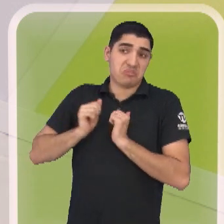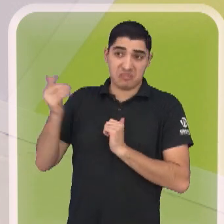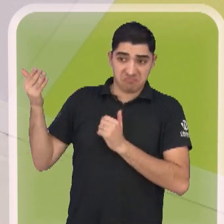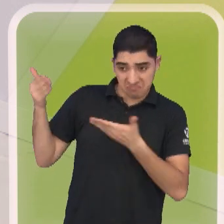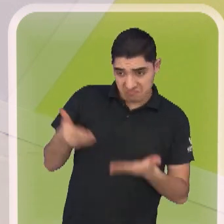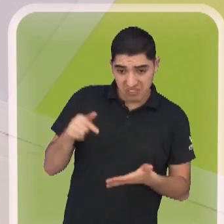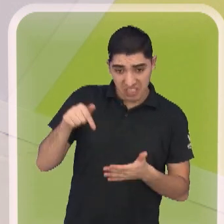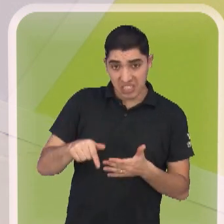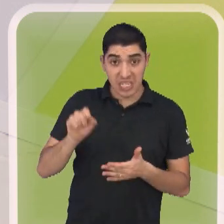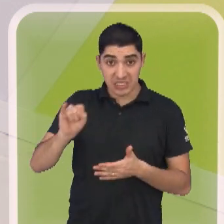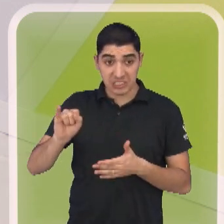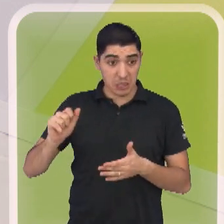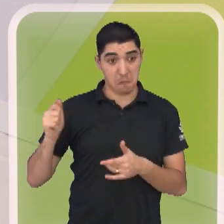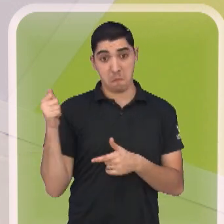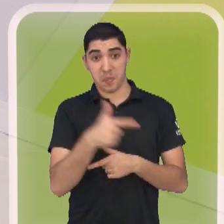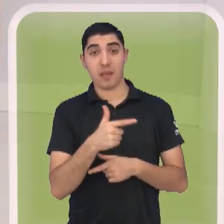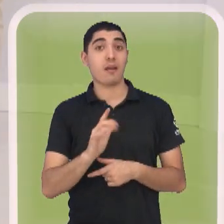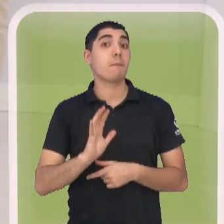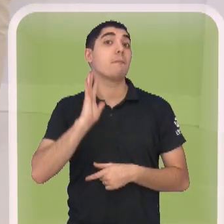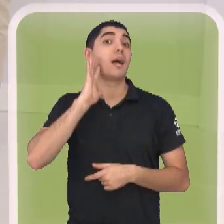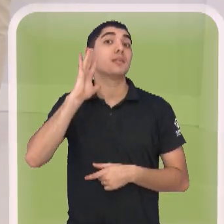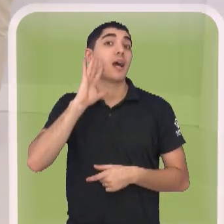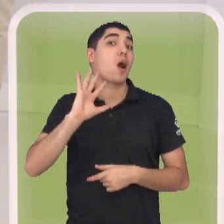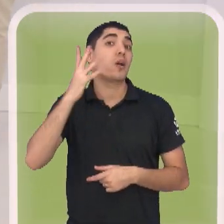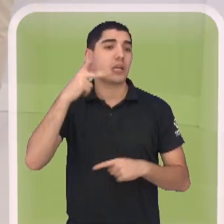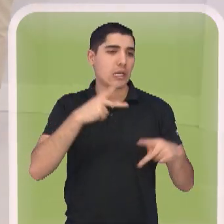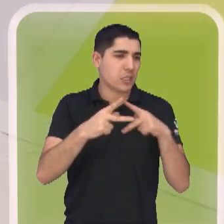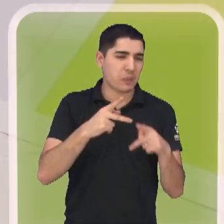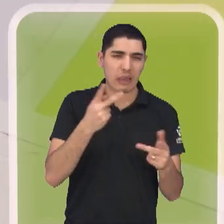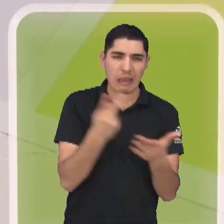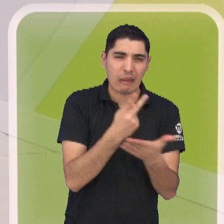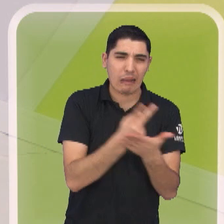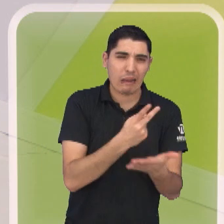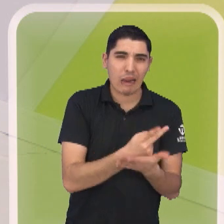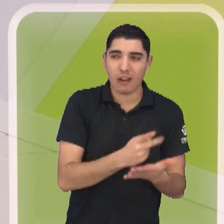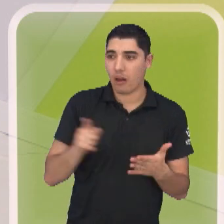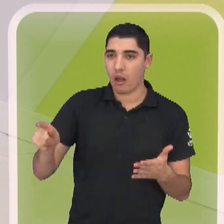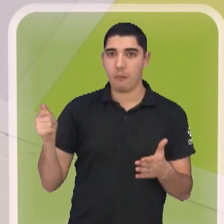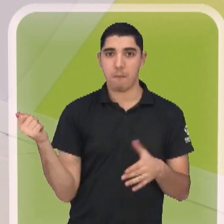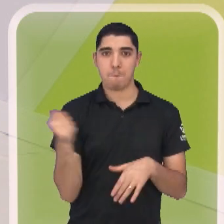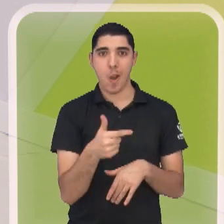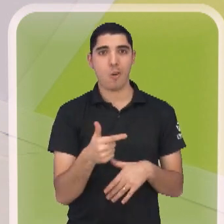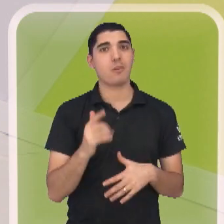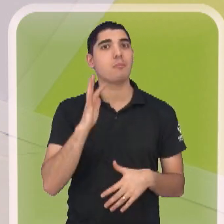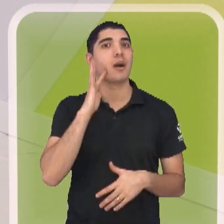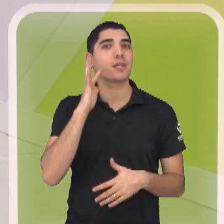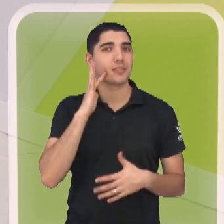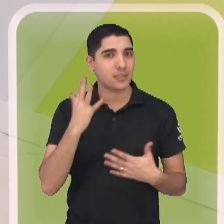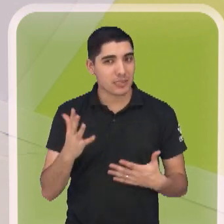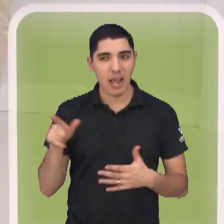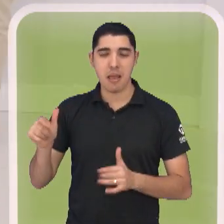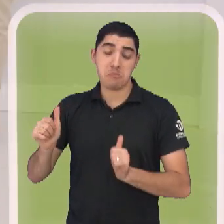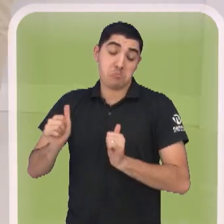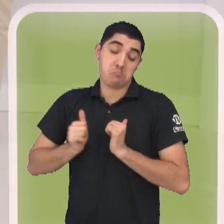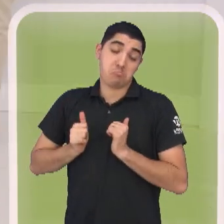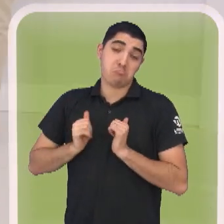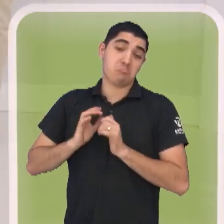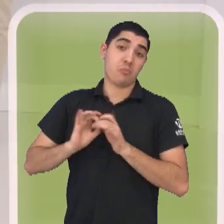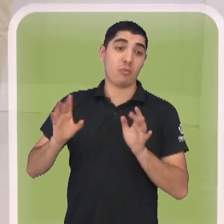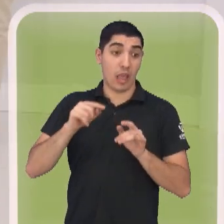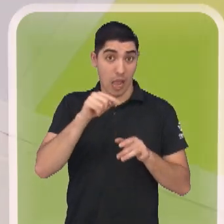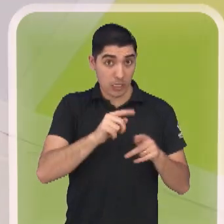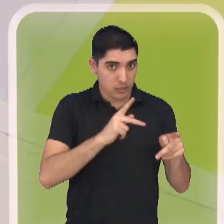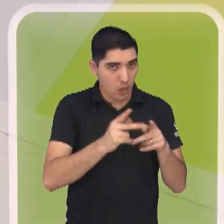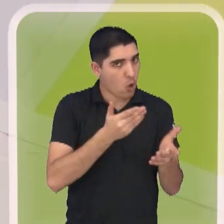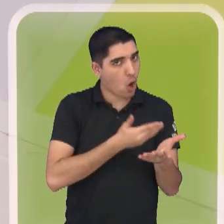feito e vai que dá uma a zebra aí nada dá certo para o São José e para eles acerta a mão vence um jogo desse cria crise aqui entre